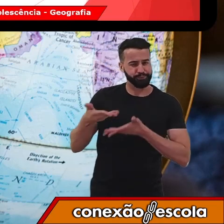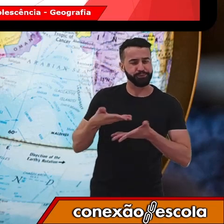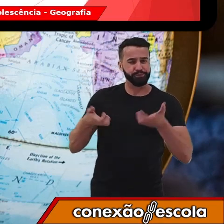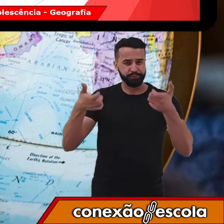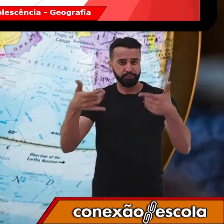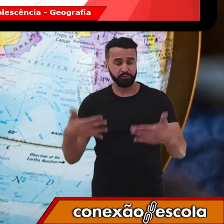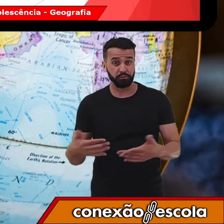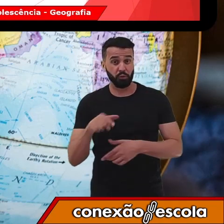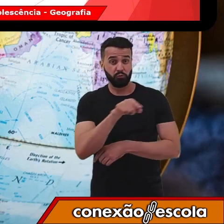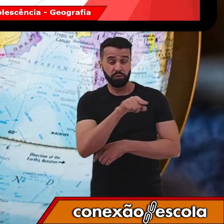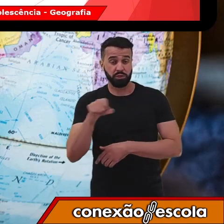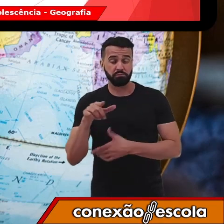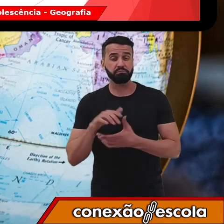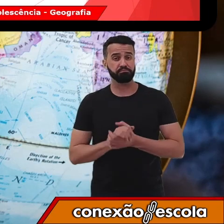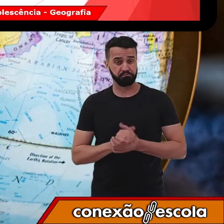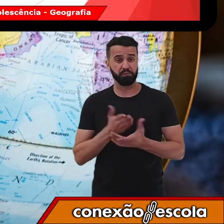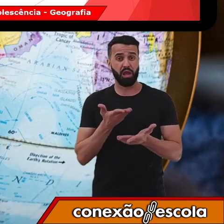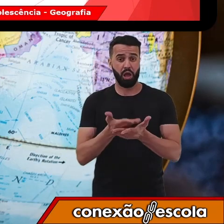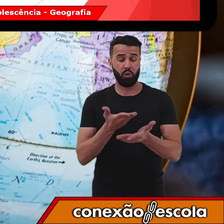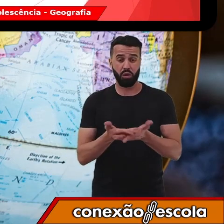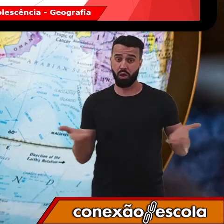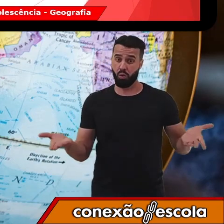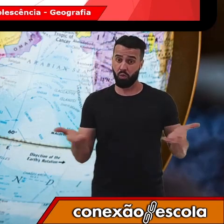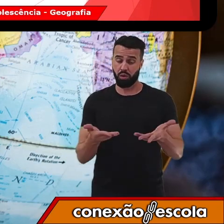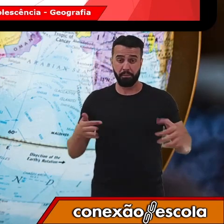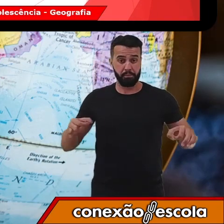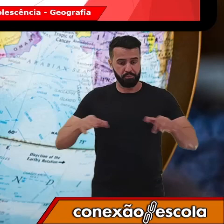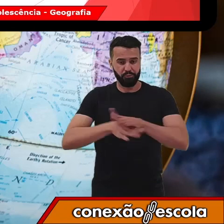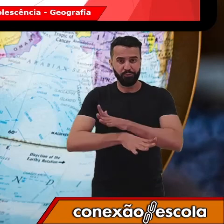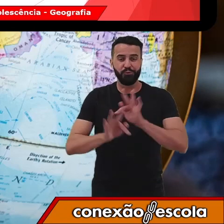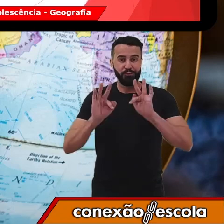Beleza? Meu bom, nossa aula de hoje vai se encerrando por aqui.